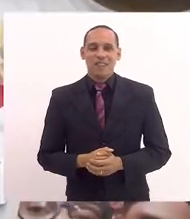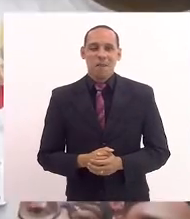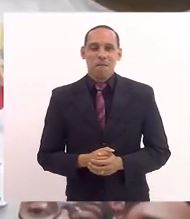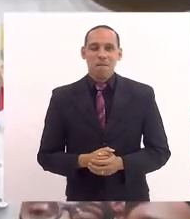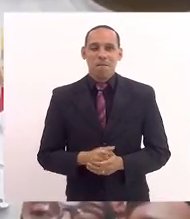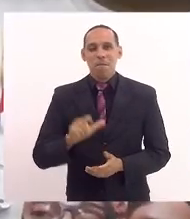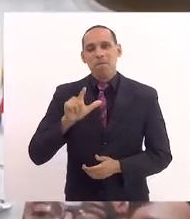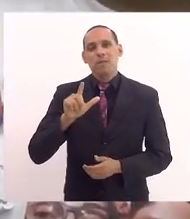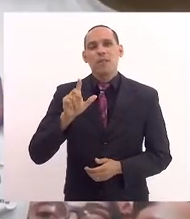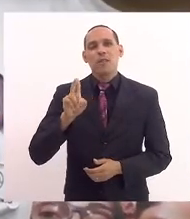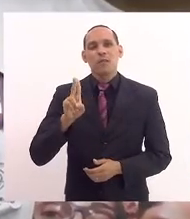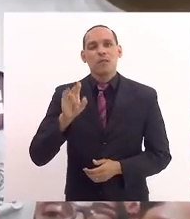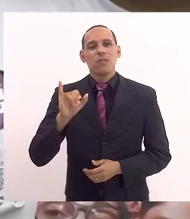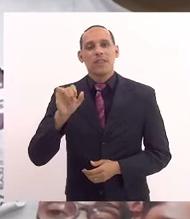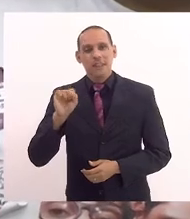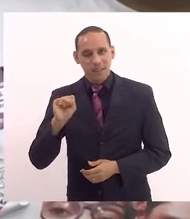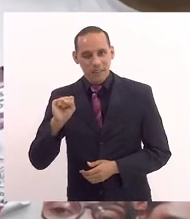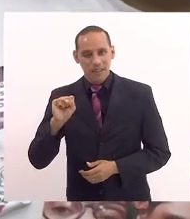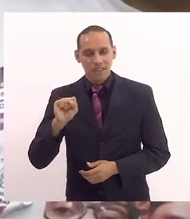Luiz Amaral.